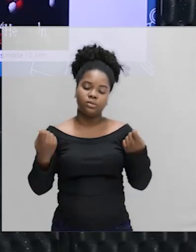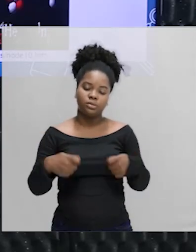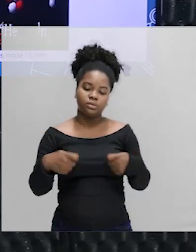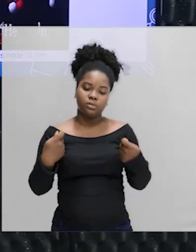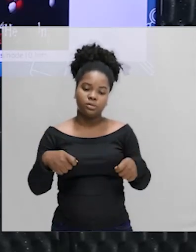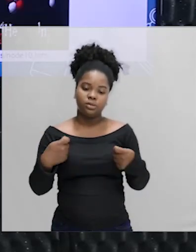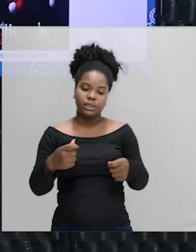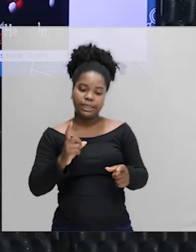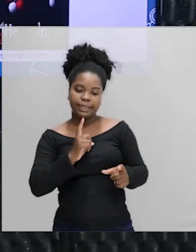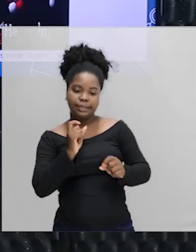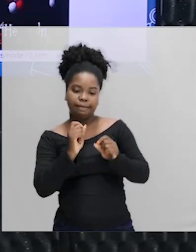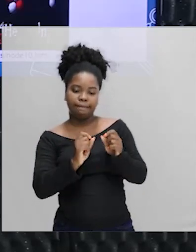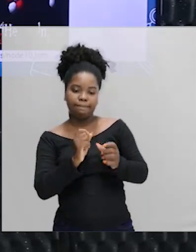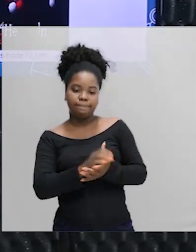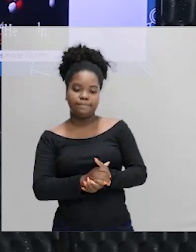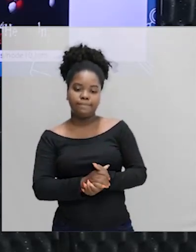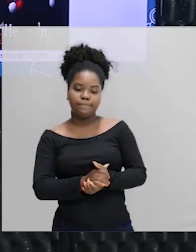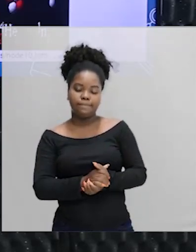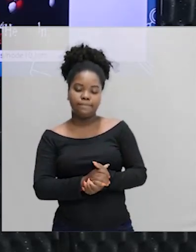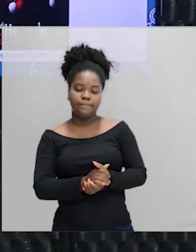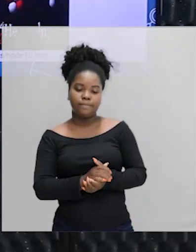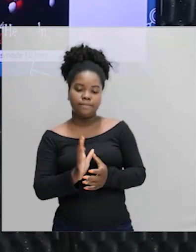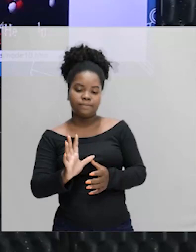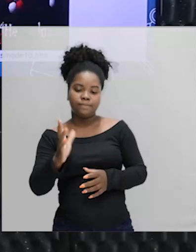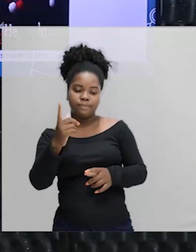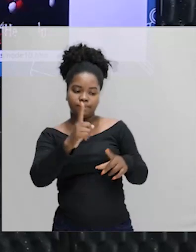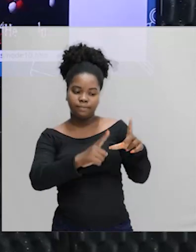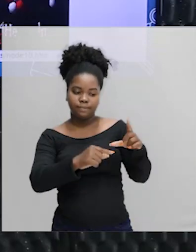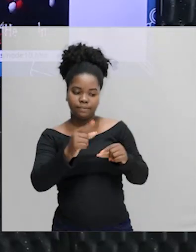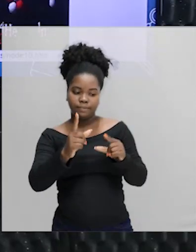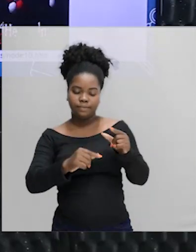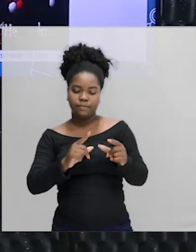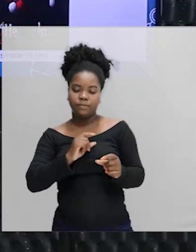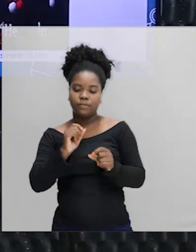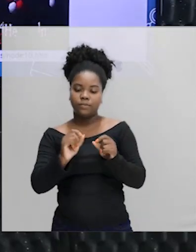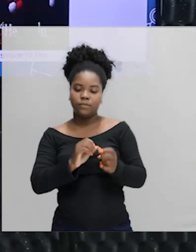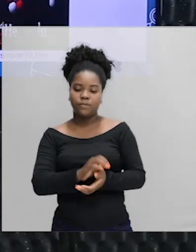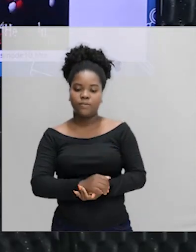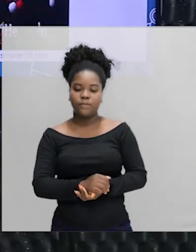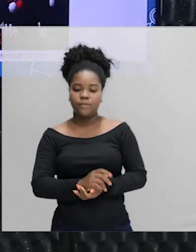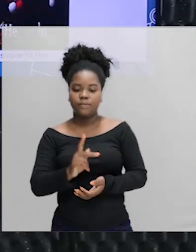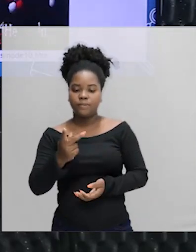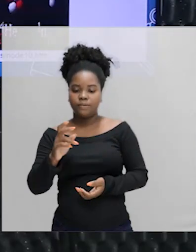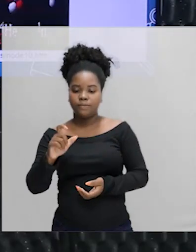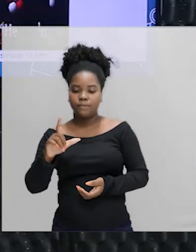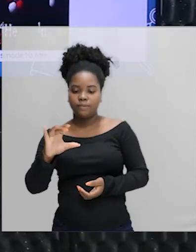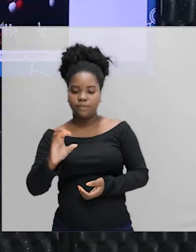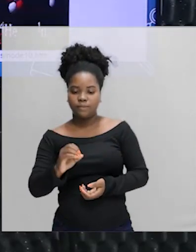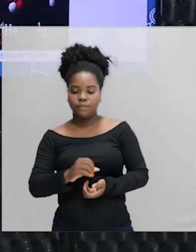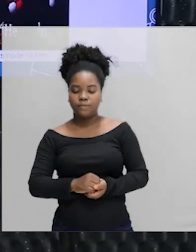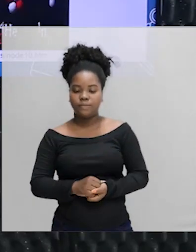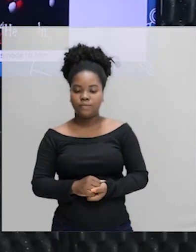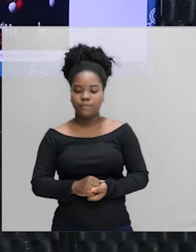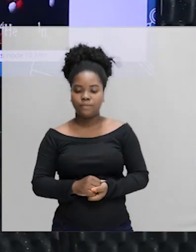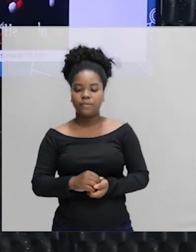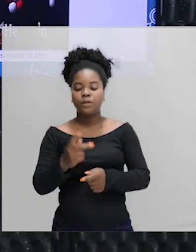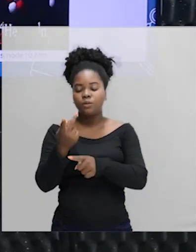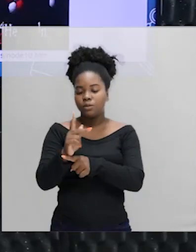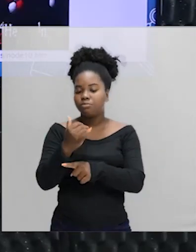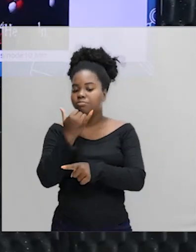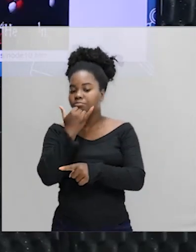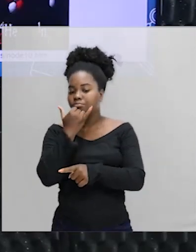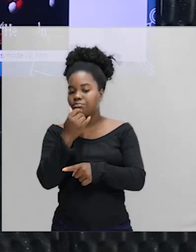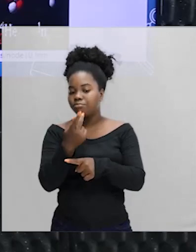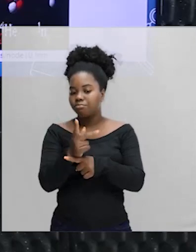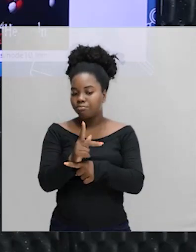para esses reatores é uma forma de simular o que acontece nessas estrelas. Então nós temos, né, o hélio, o hidrogênio,